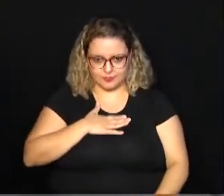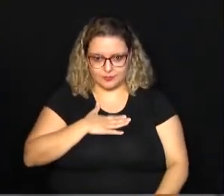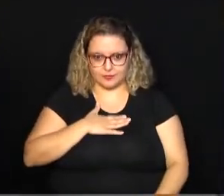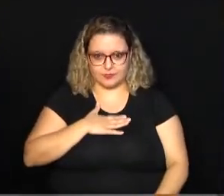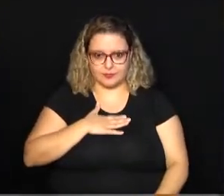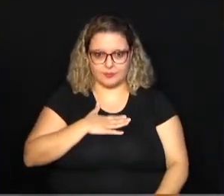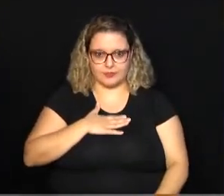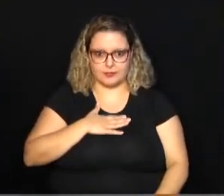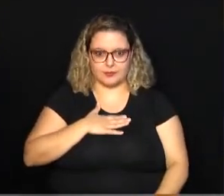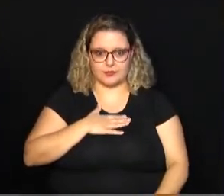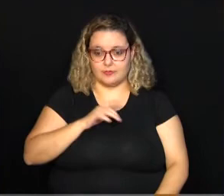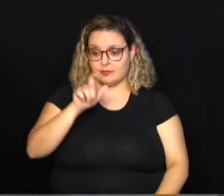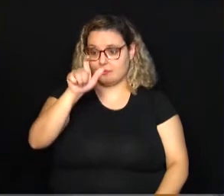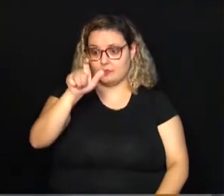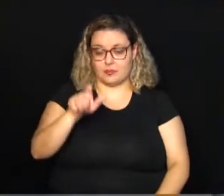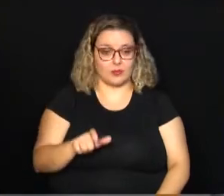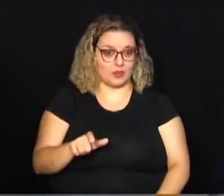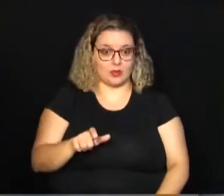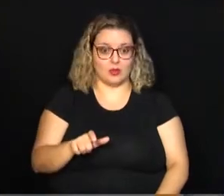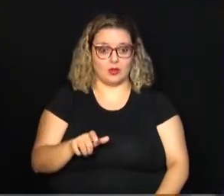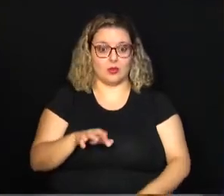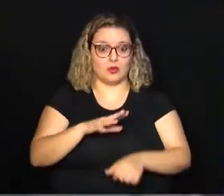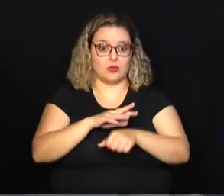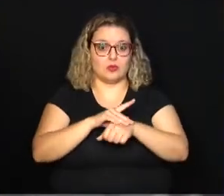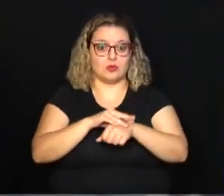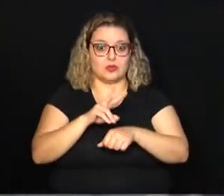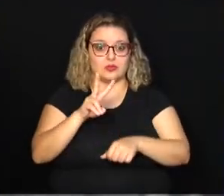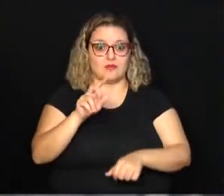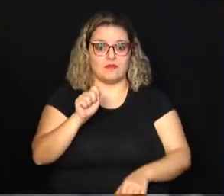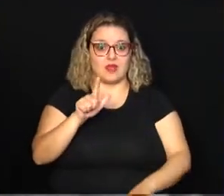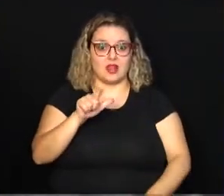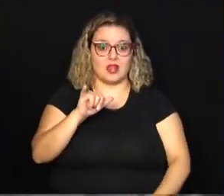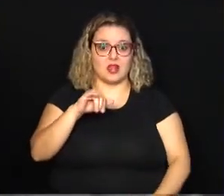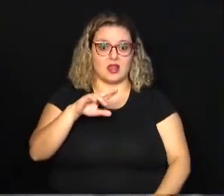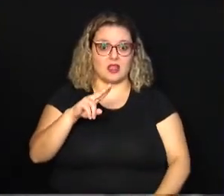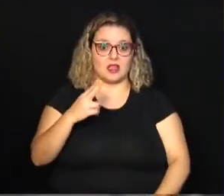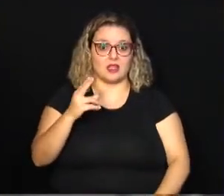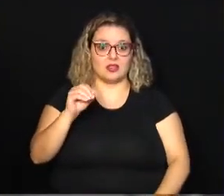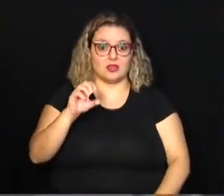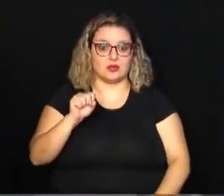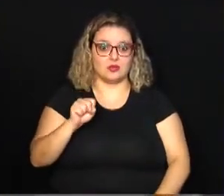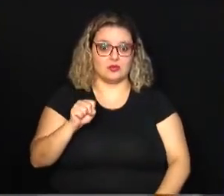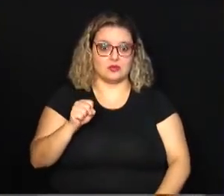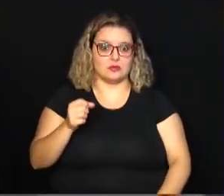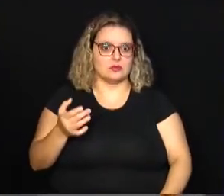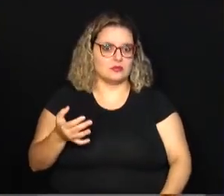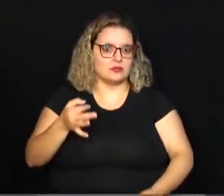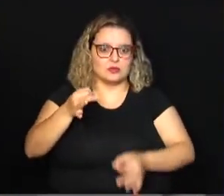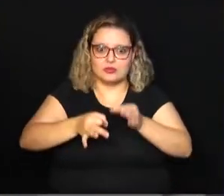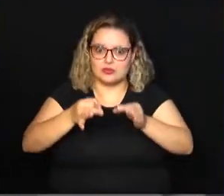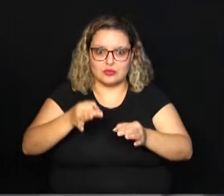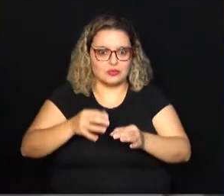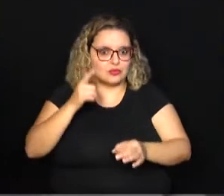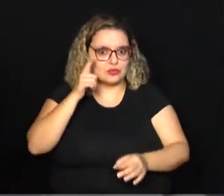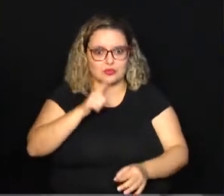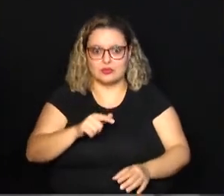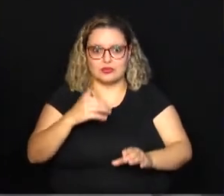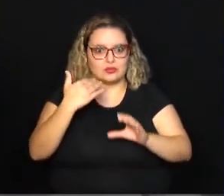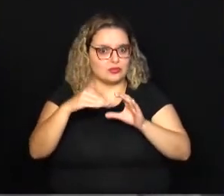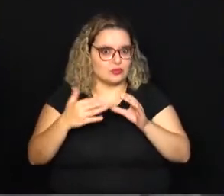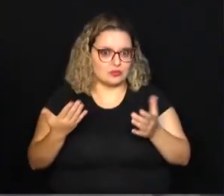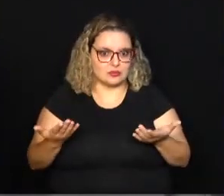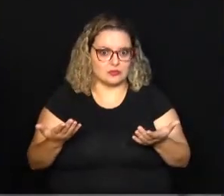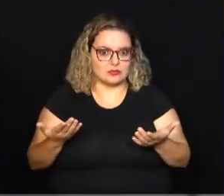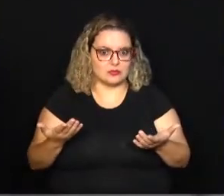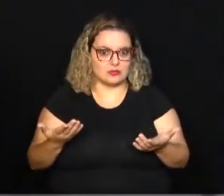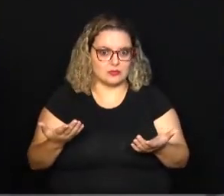que internar um doente de Valinhos em Campinas. Algum juiz conseguiu emitir uma ordem dessa no sentido, tá bom, eu